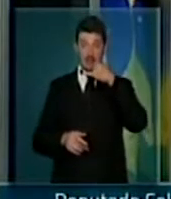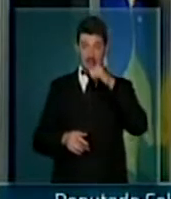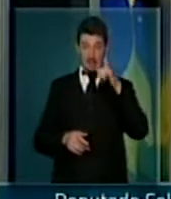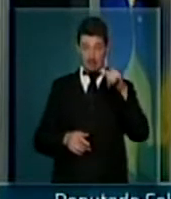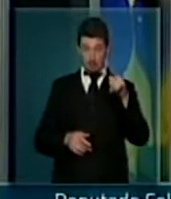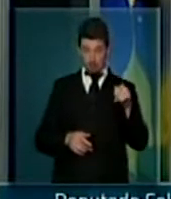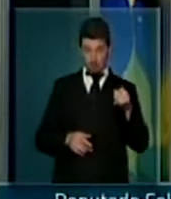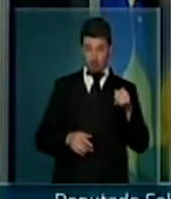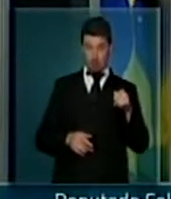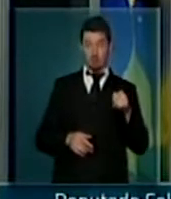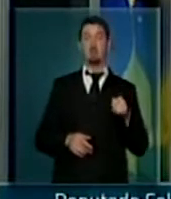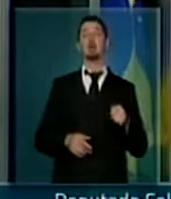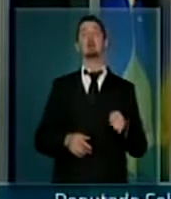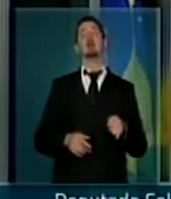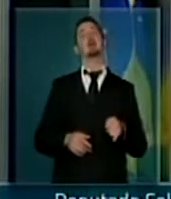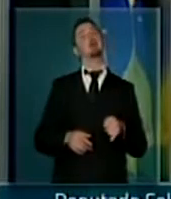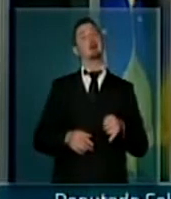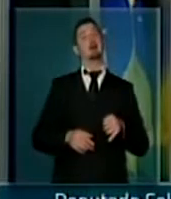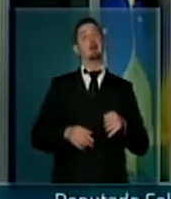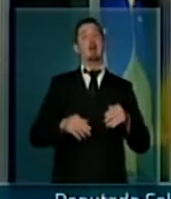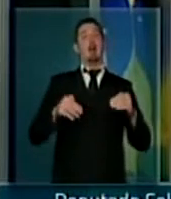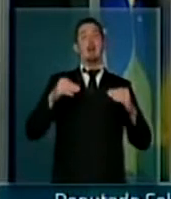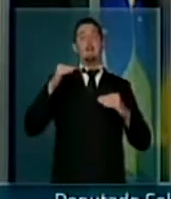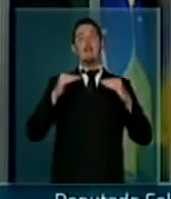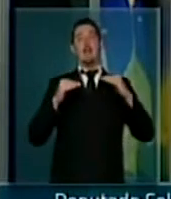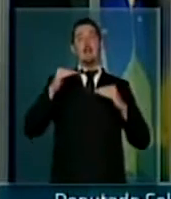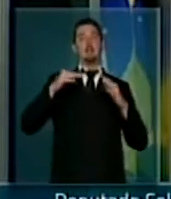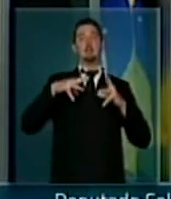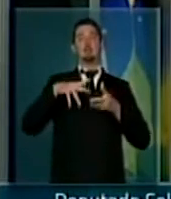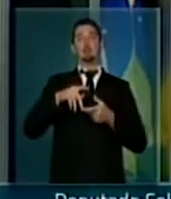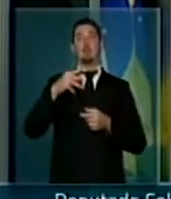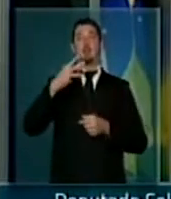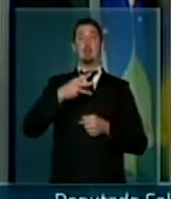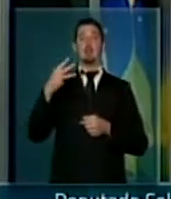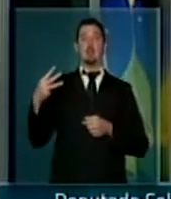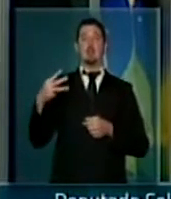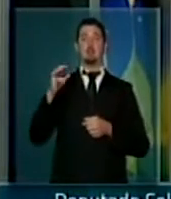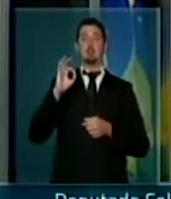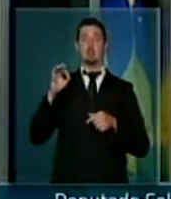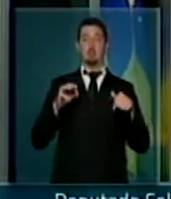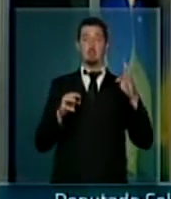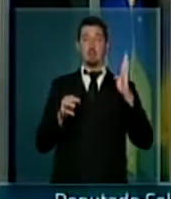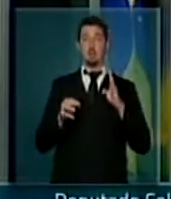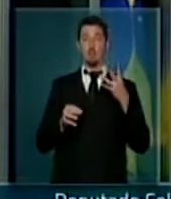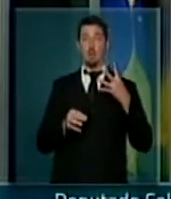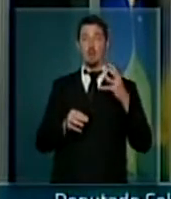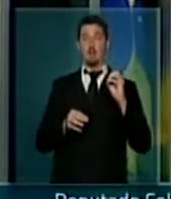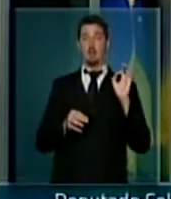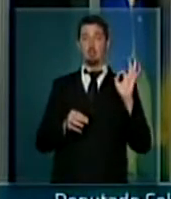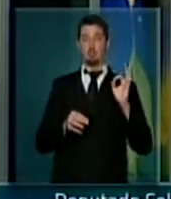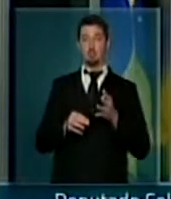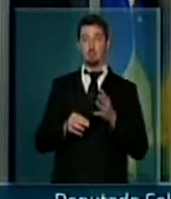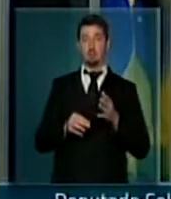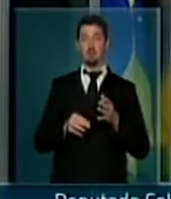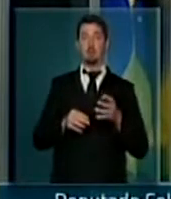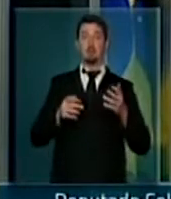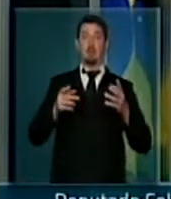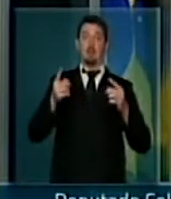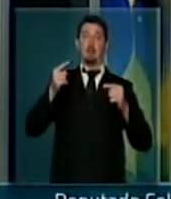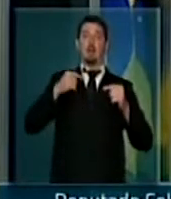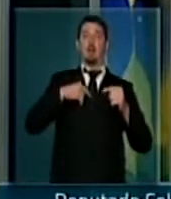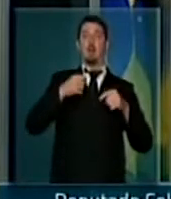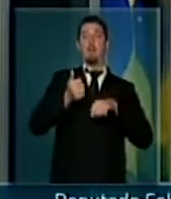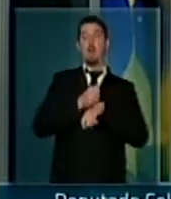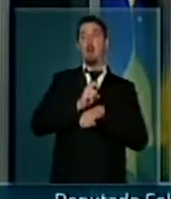final do alumínio, a média mundial é de 33%. Faz com que a vantagem mude de